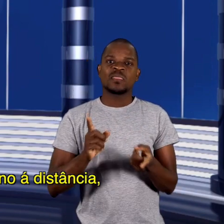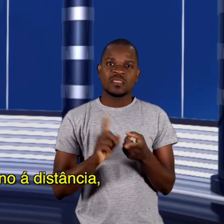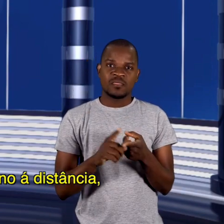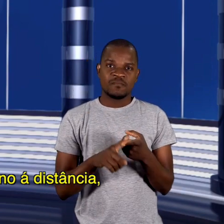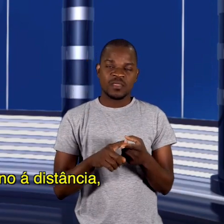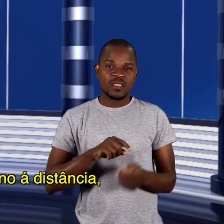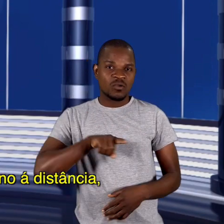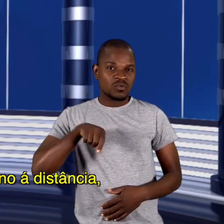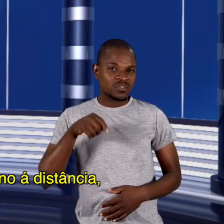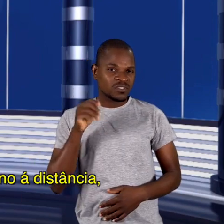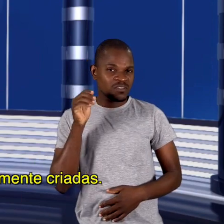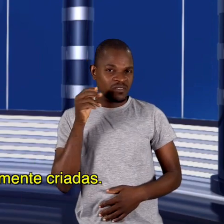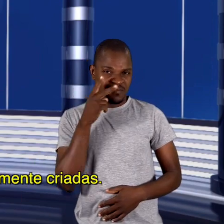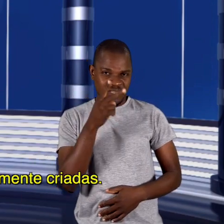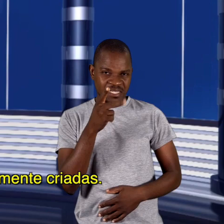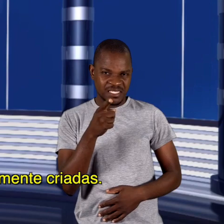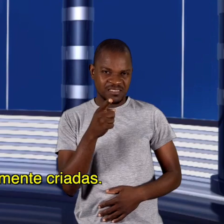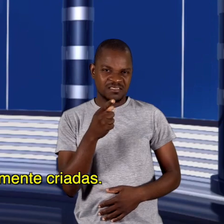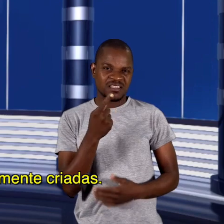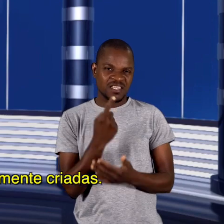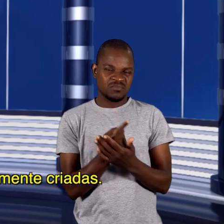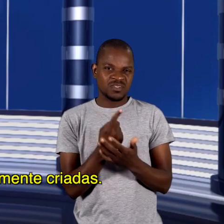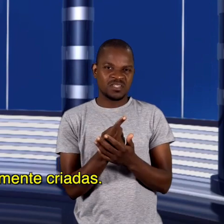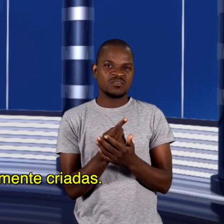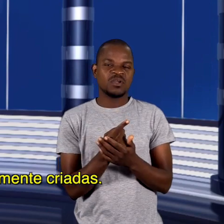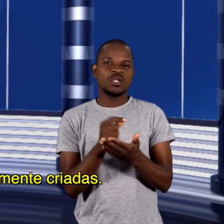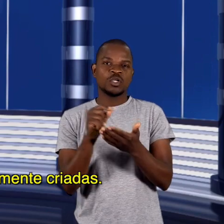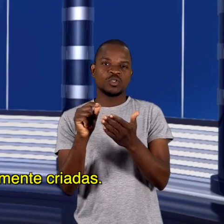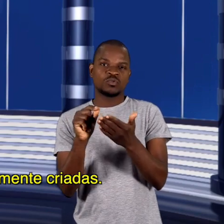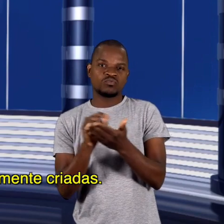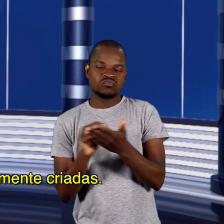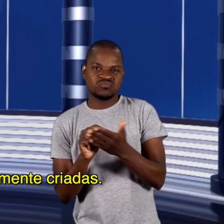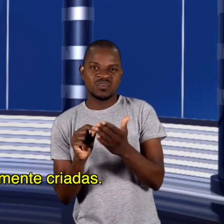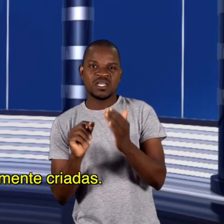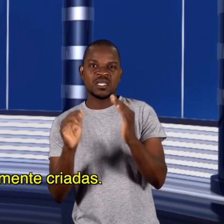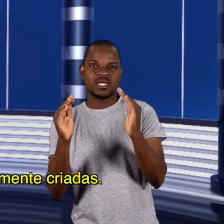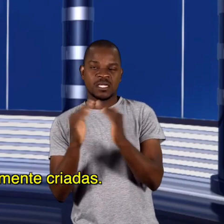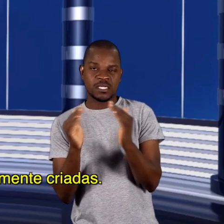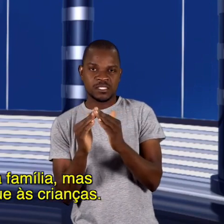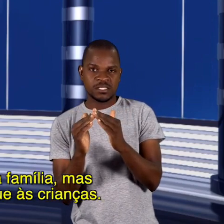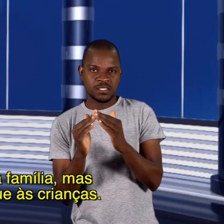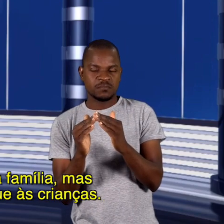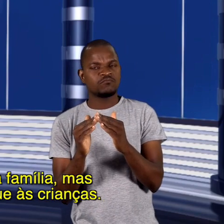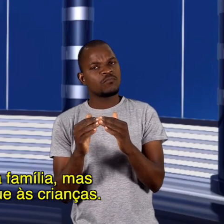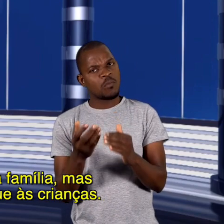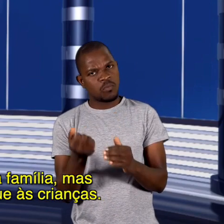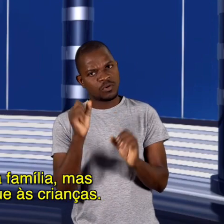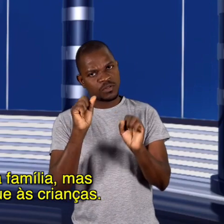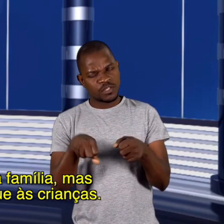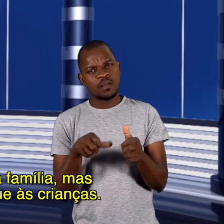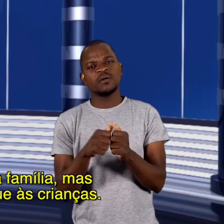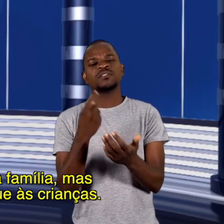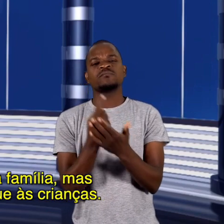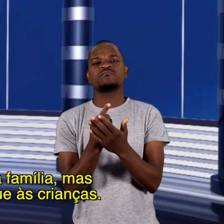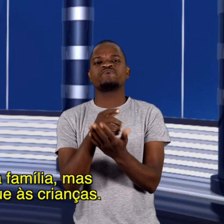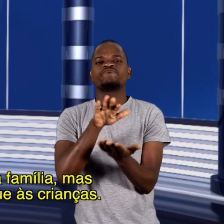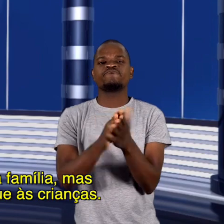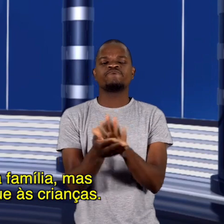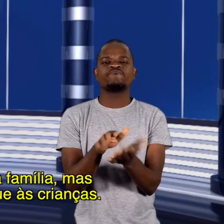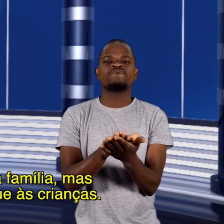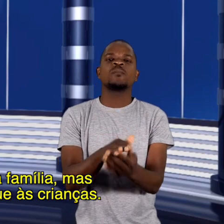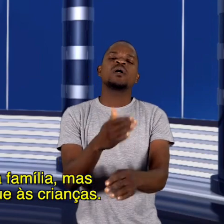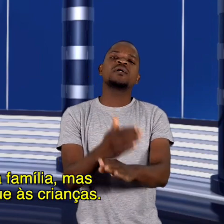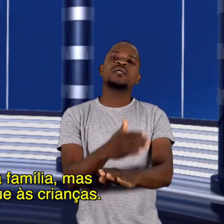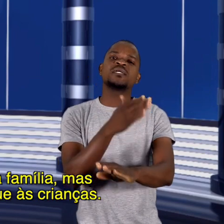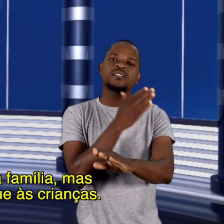de ensino a distância eu acho que as condições têm que estar minimamente criadas e criar condições também é de certa